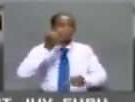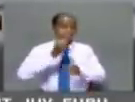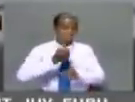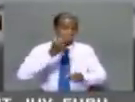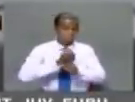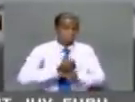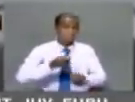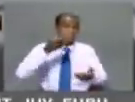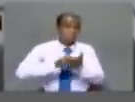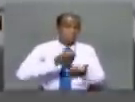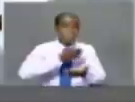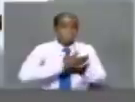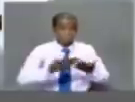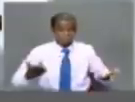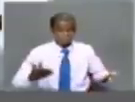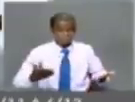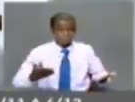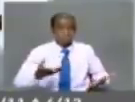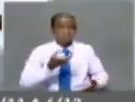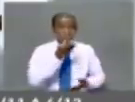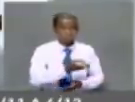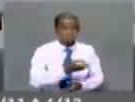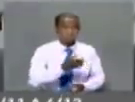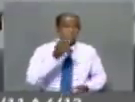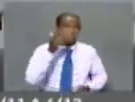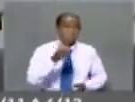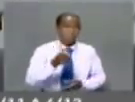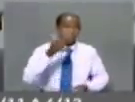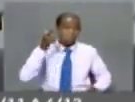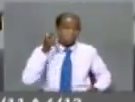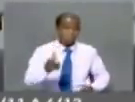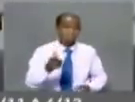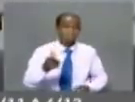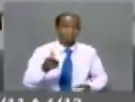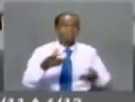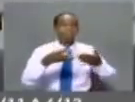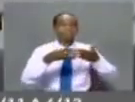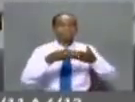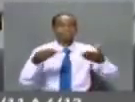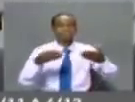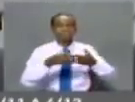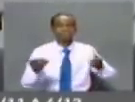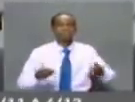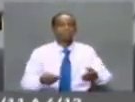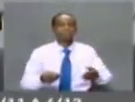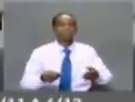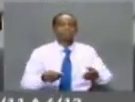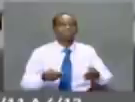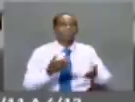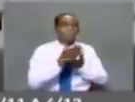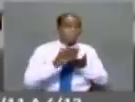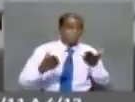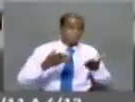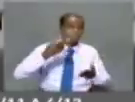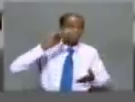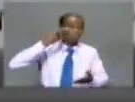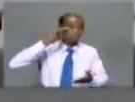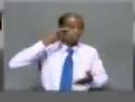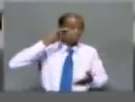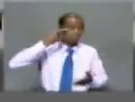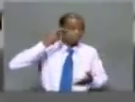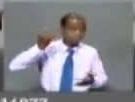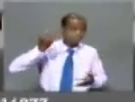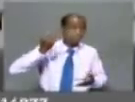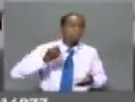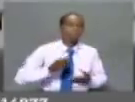de dólares para 9 mil milhões de dólares e com linhas de crédito da China,